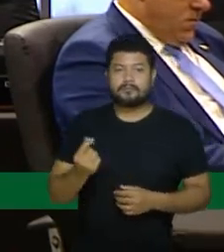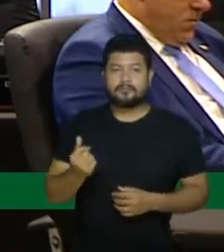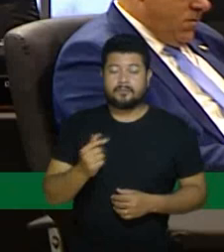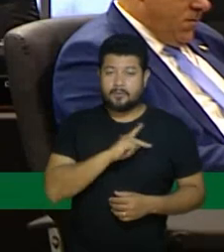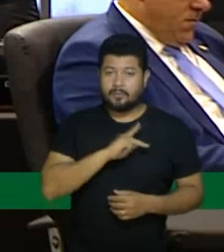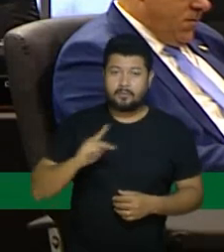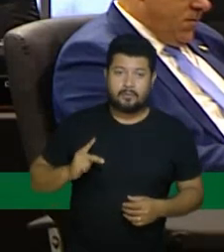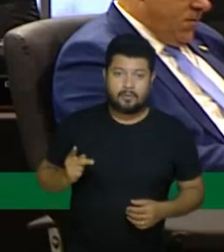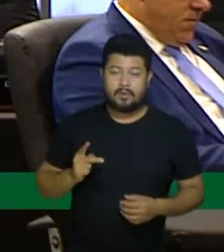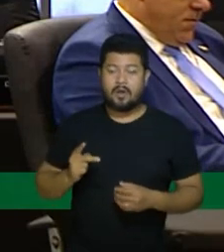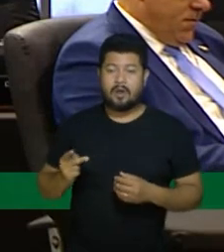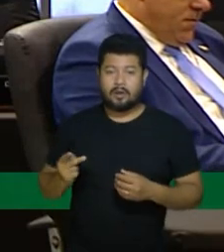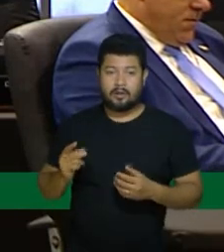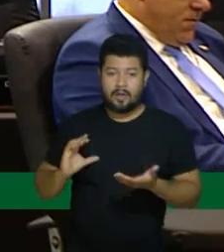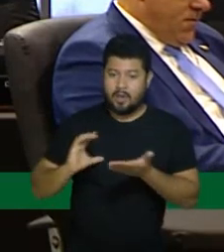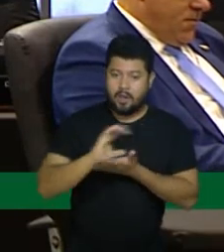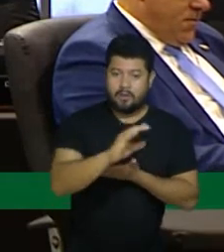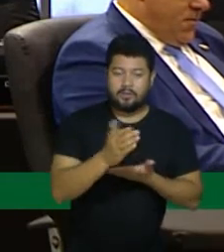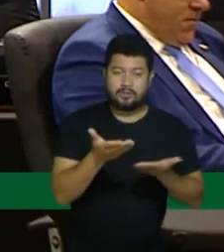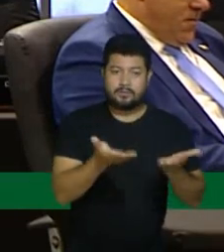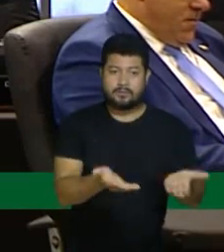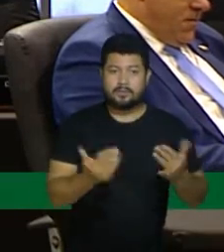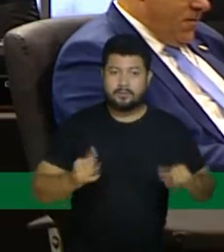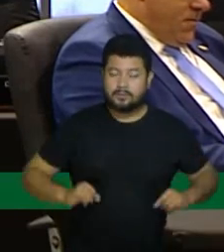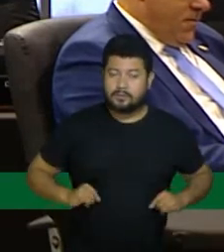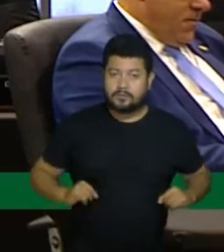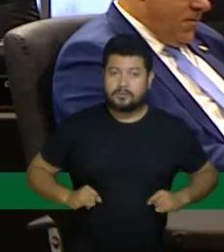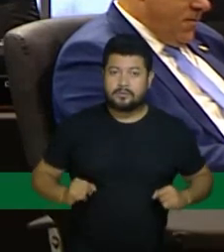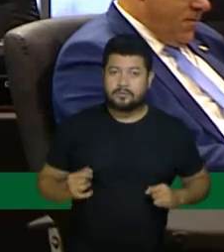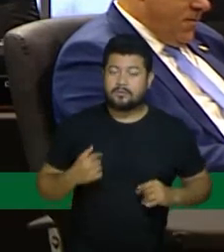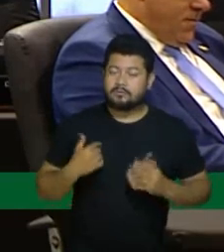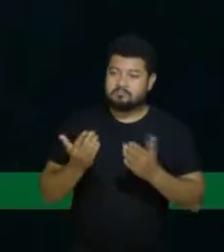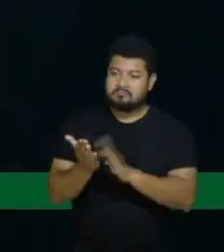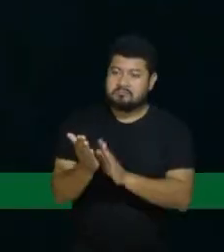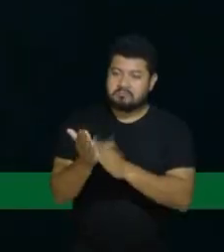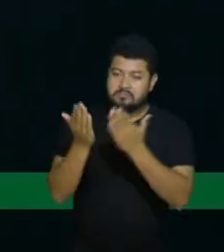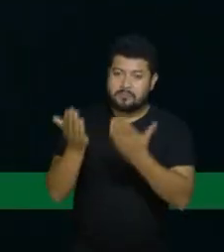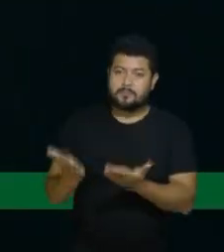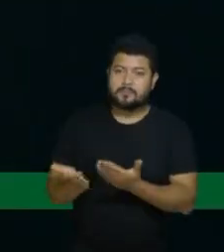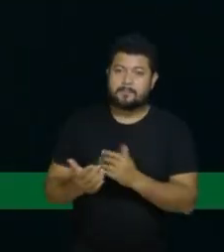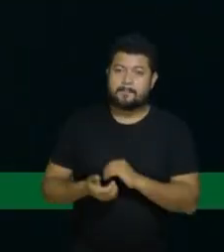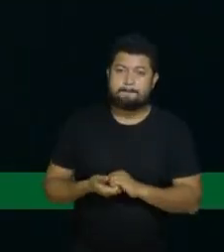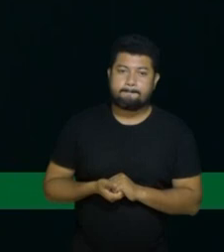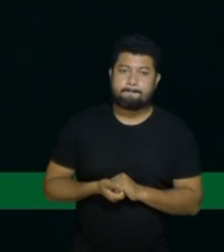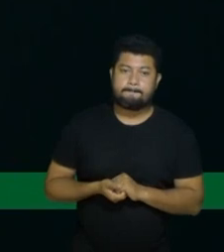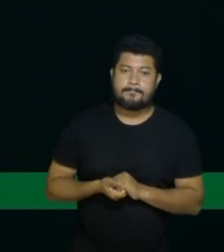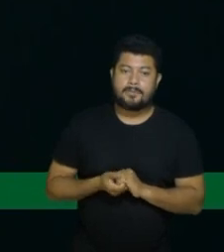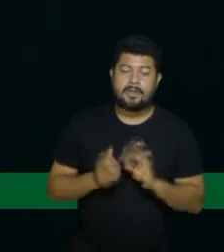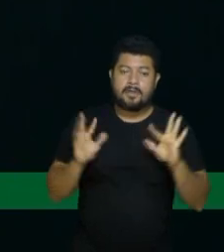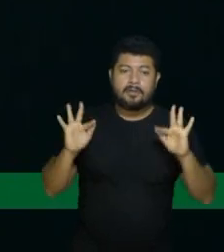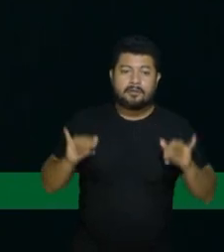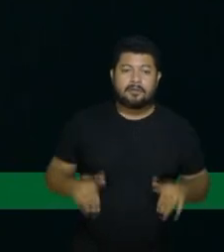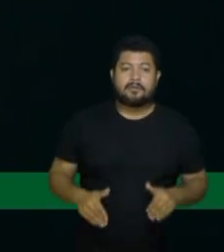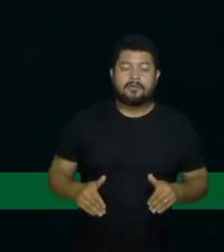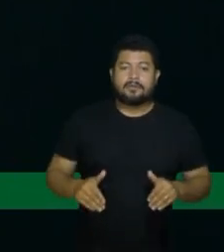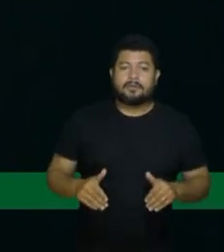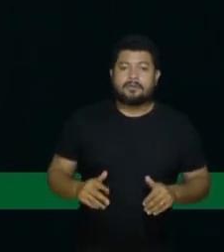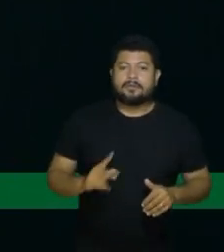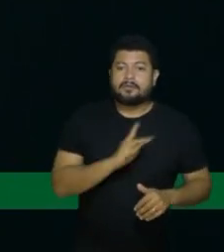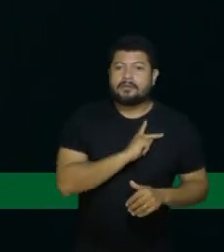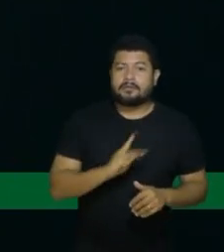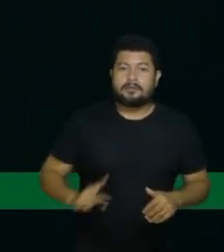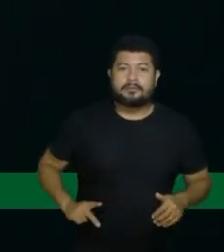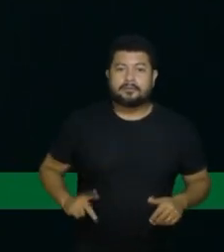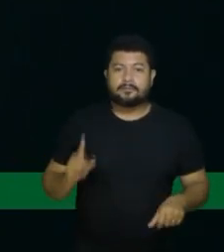Grande do Sul Parabéns pelo seu posicionamento estamos juntos nessa paa que Deus abençoe e paraar senhor presidente esse é o